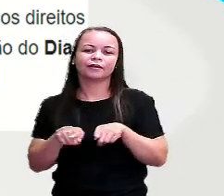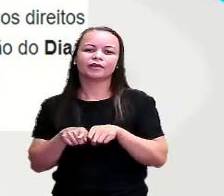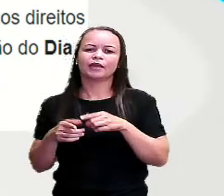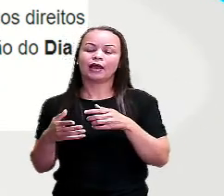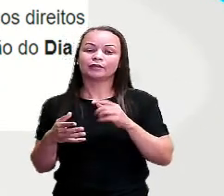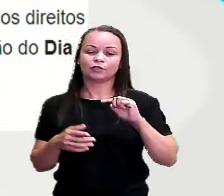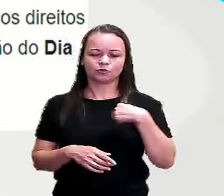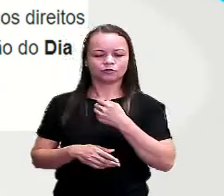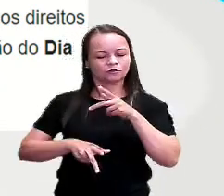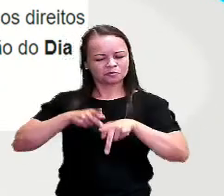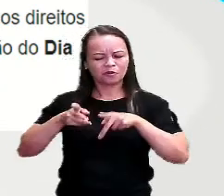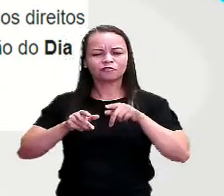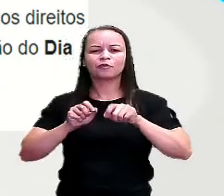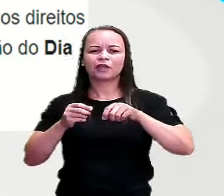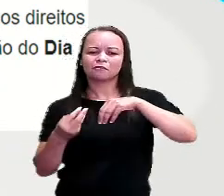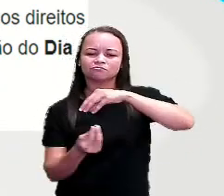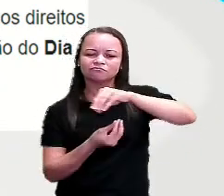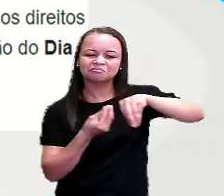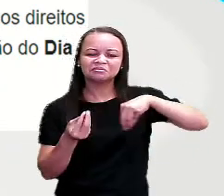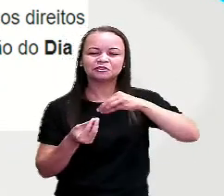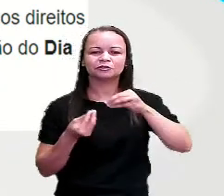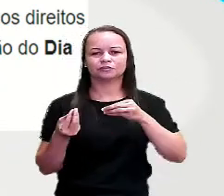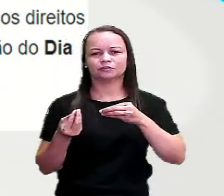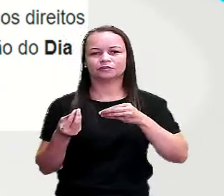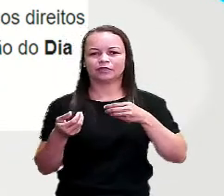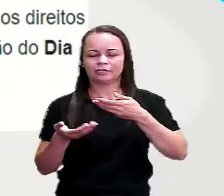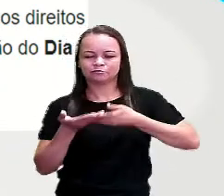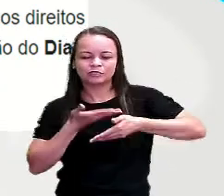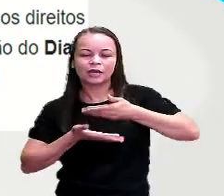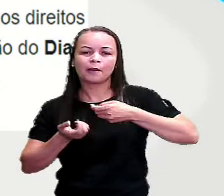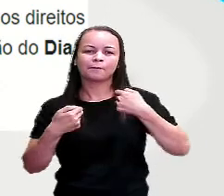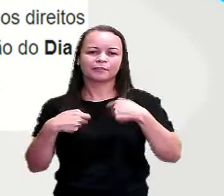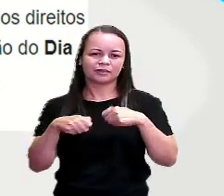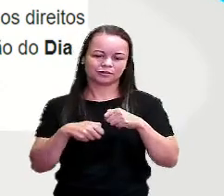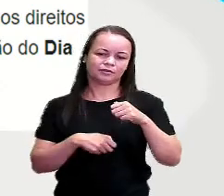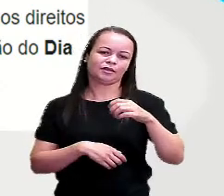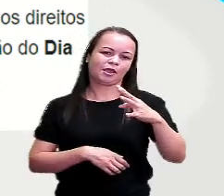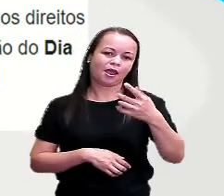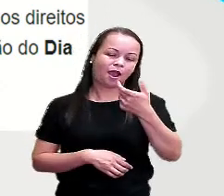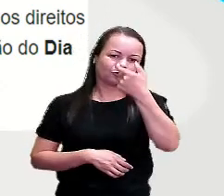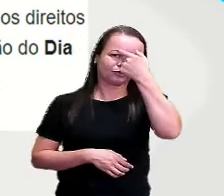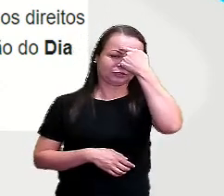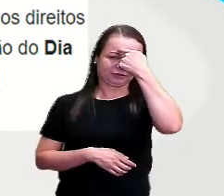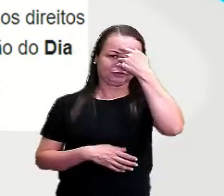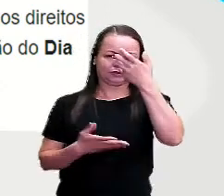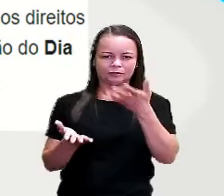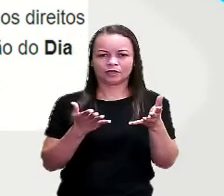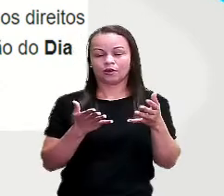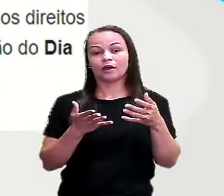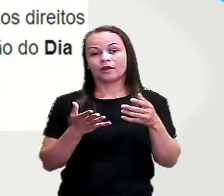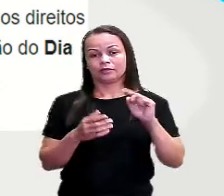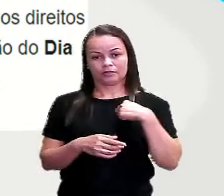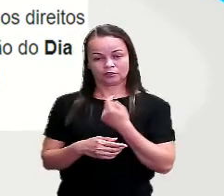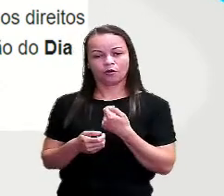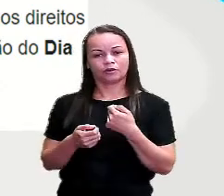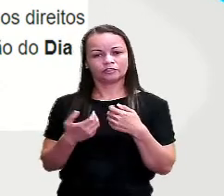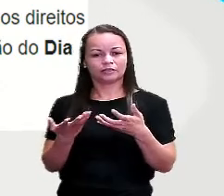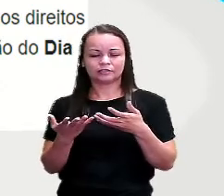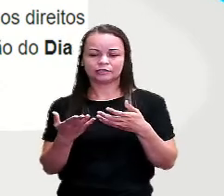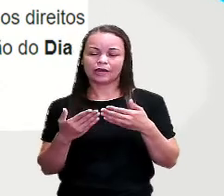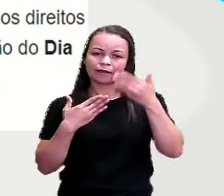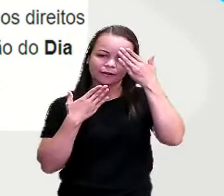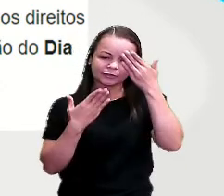mistura, certo? Então, nós precisamos ter essa conscientização, que a gente deve muito da nossa formação cultural aos